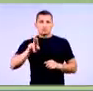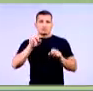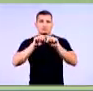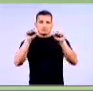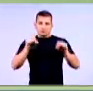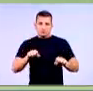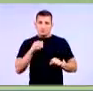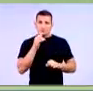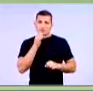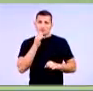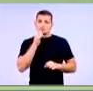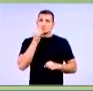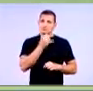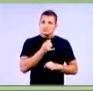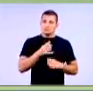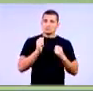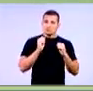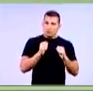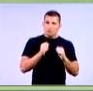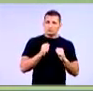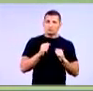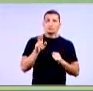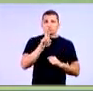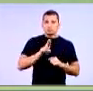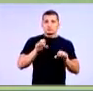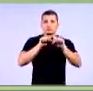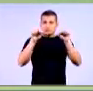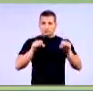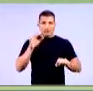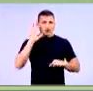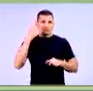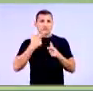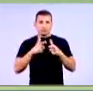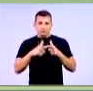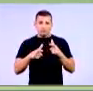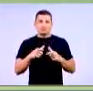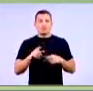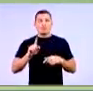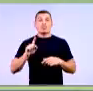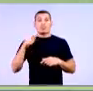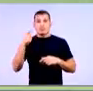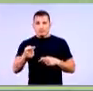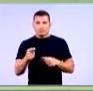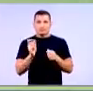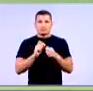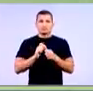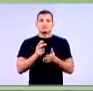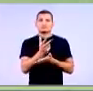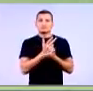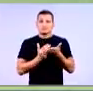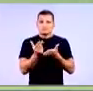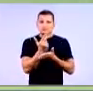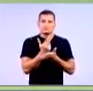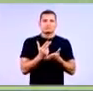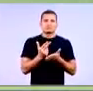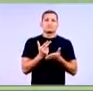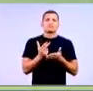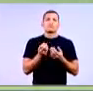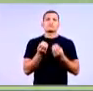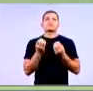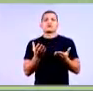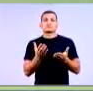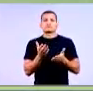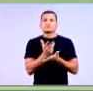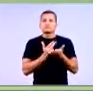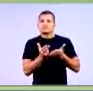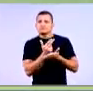puder ser resolvido por sistema, então vem a modelagem. Então ele vai fazer um diagrama. Para quê, gente? Vocês sabem por quê, né, que a